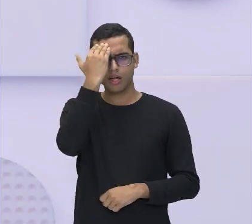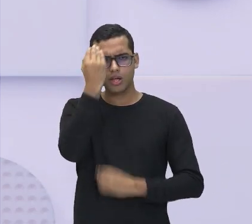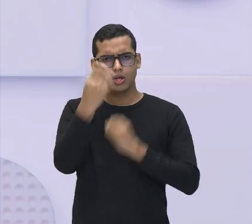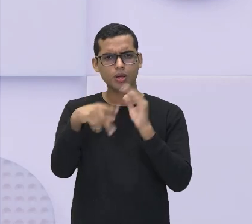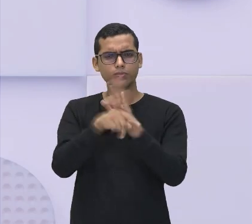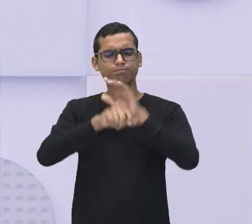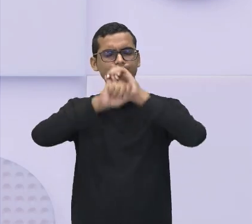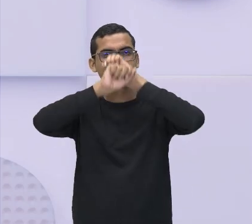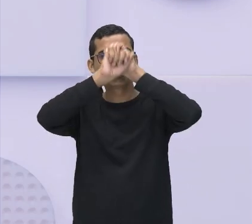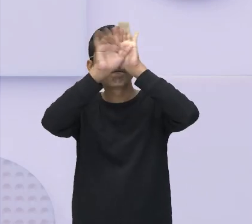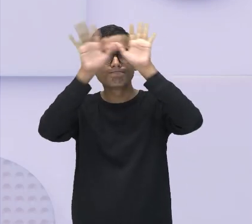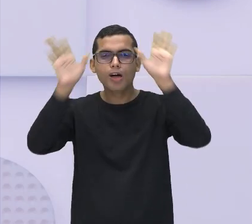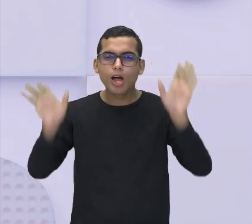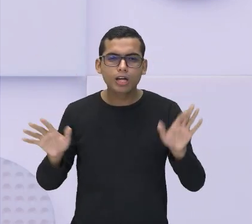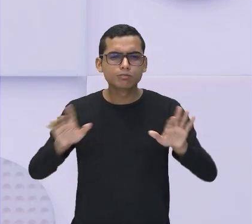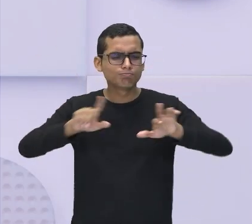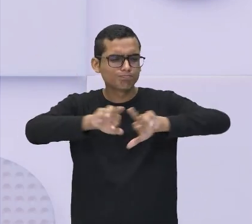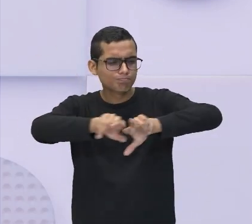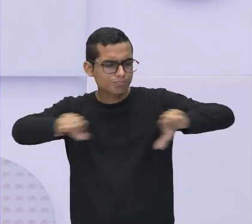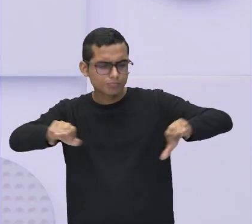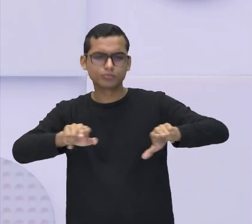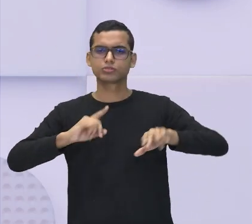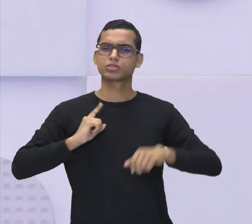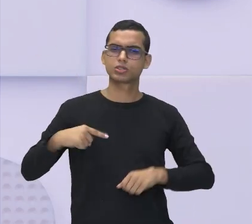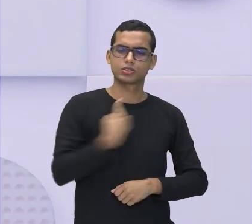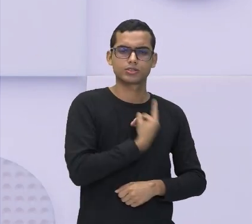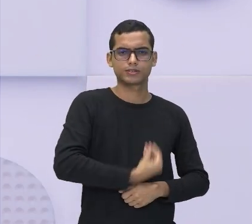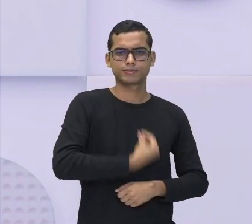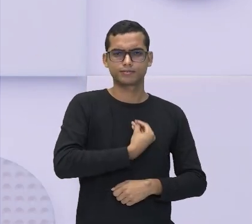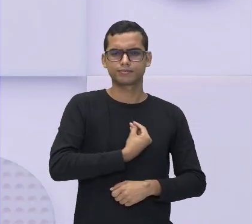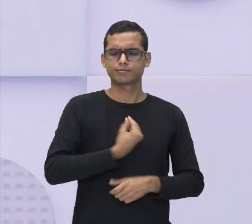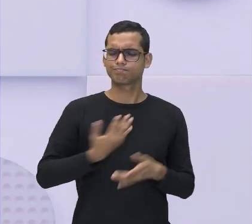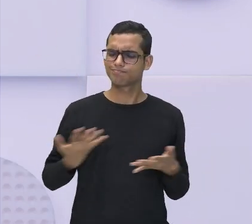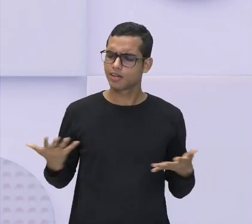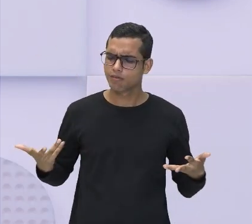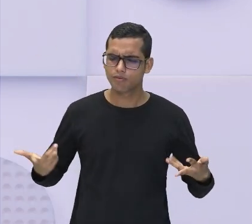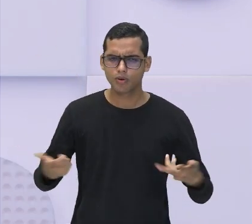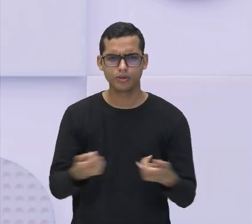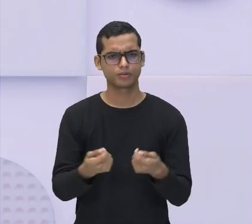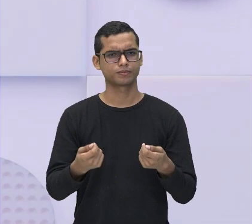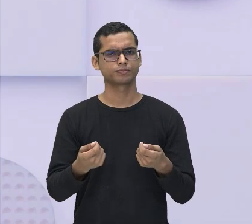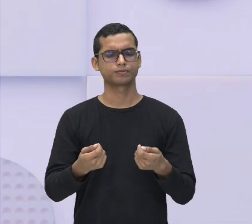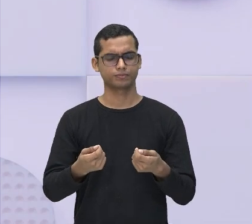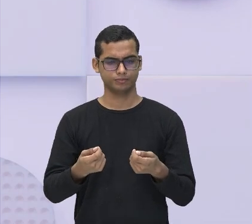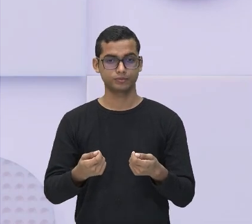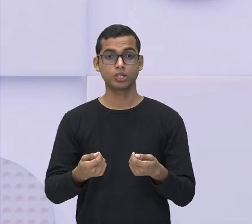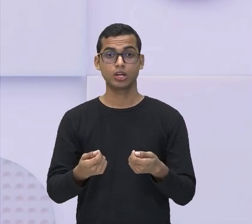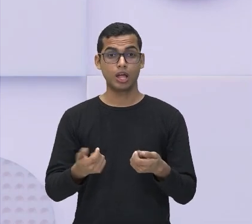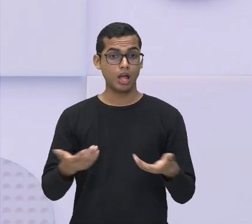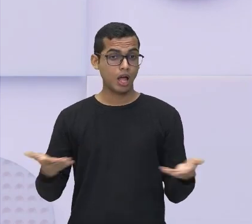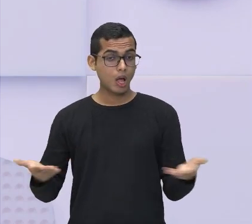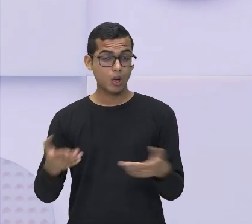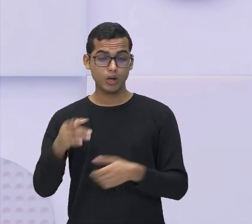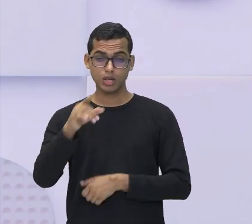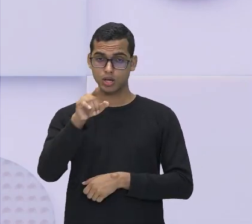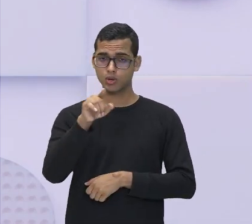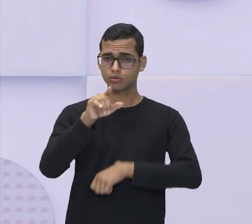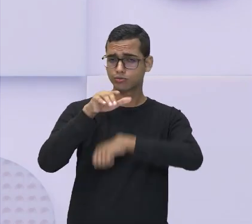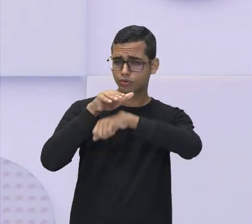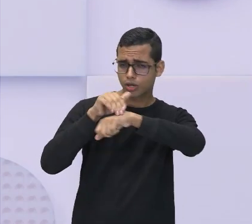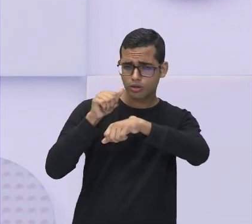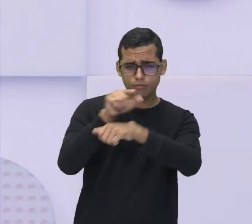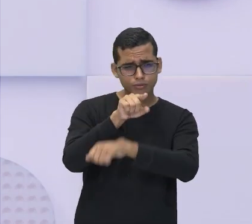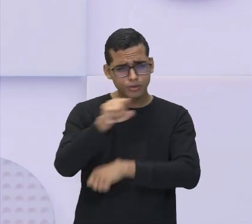bonitas da nossa existência. E eu te convido nesse momento a entender qual é a importância dos